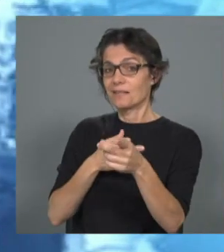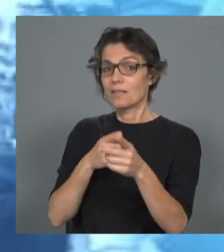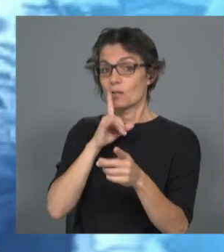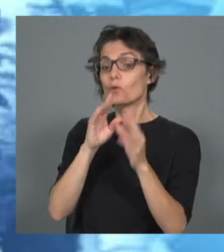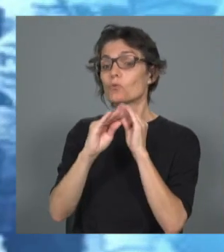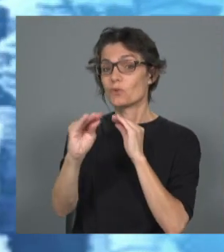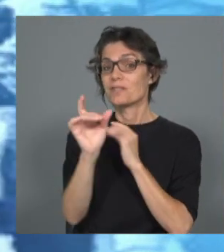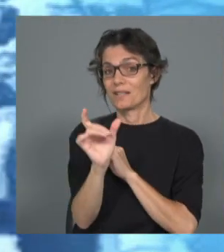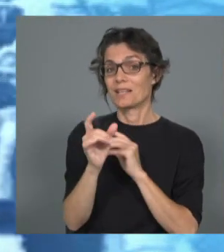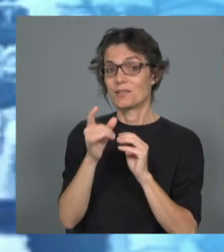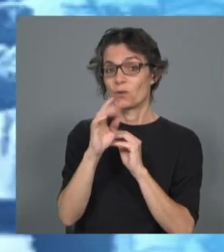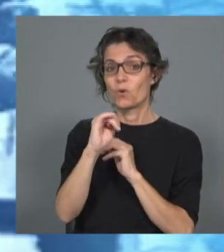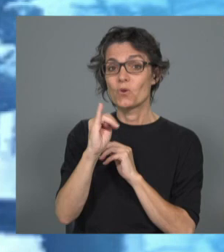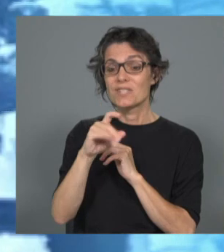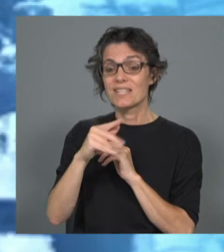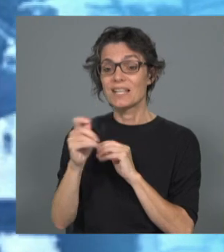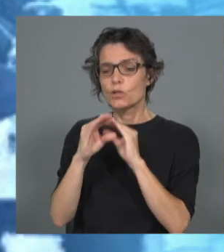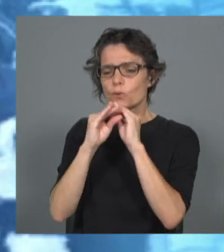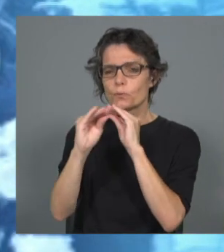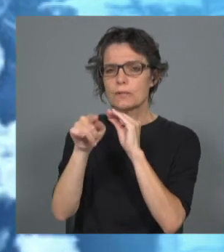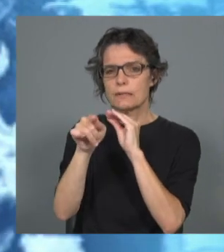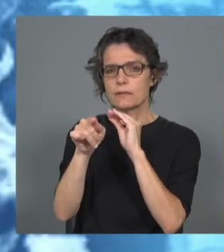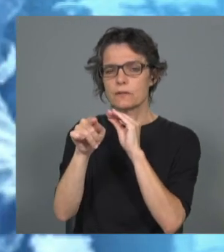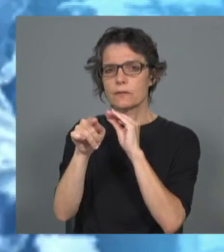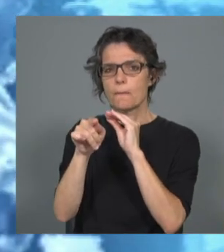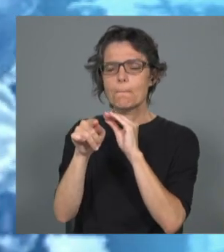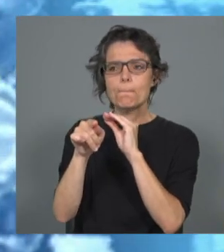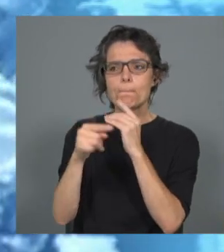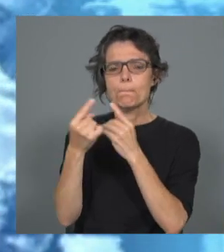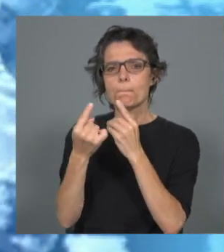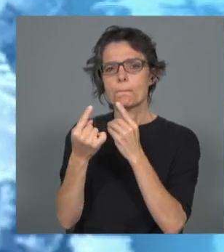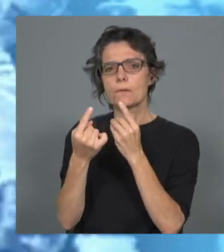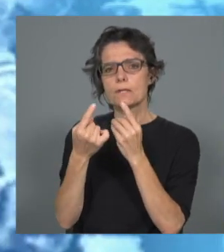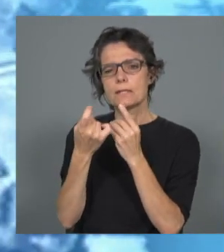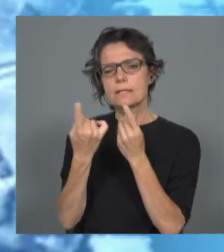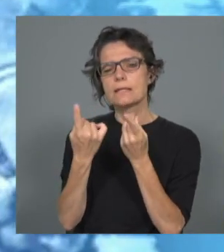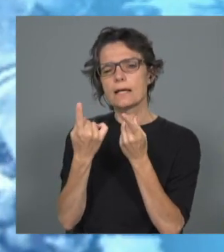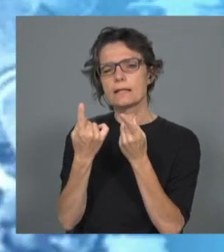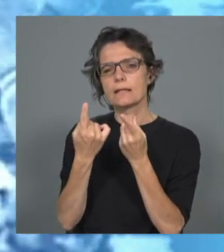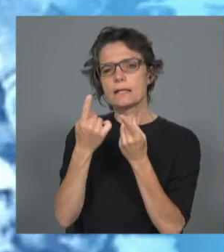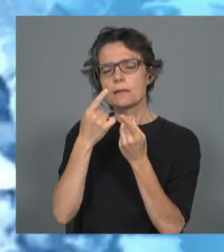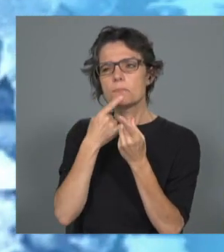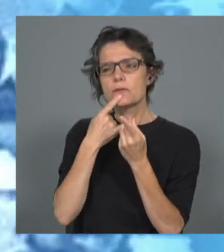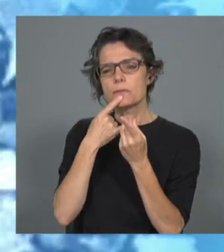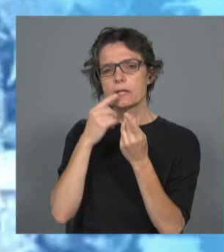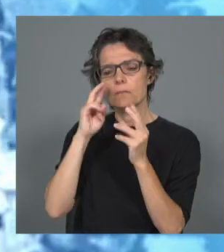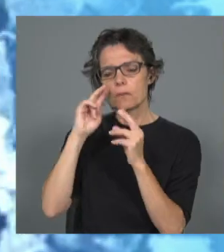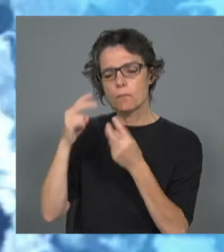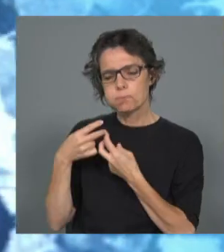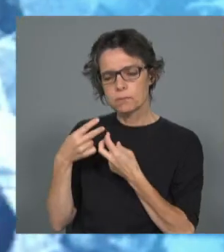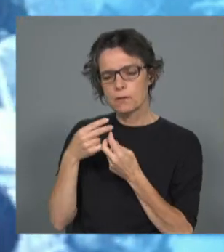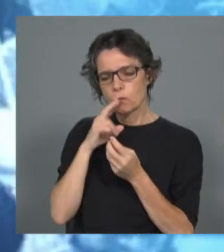é algo que é referido em algumas sínteses, a necessidade de trabalhar o silêncio, de uma oração